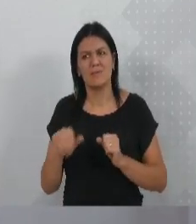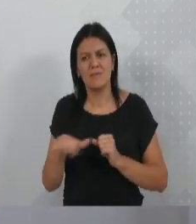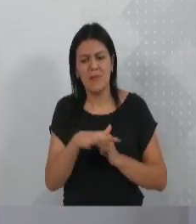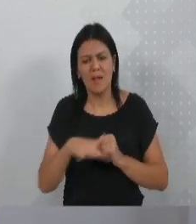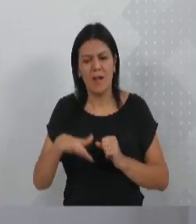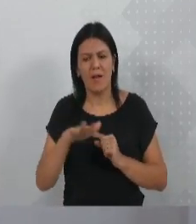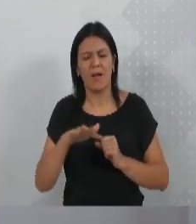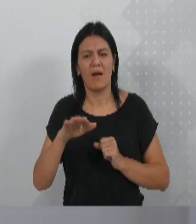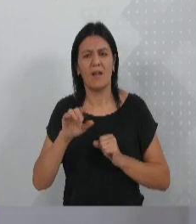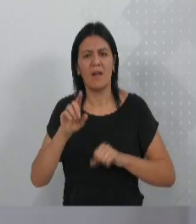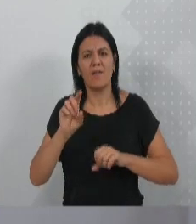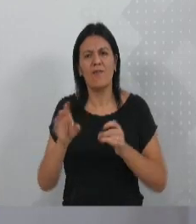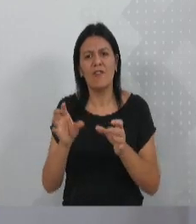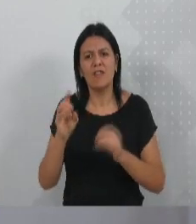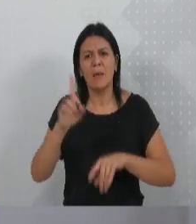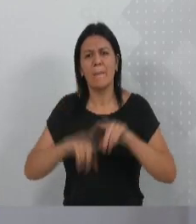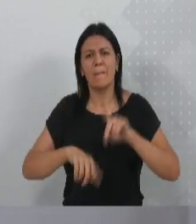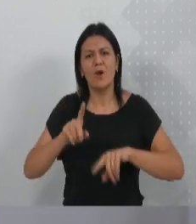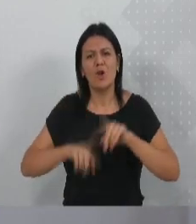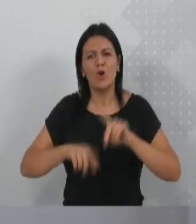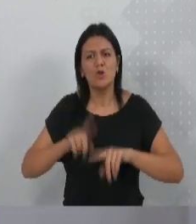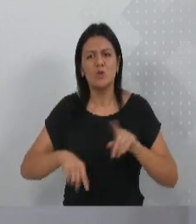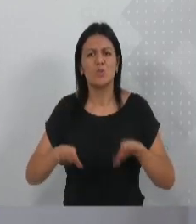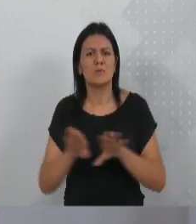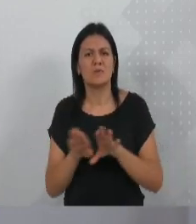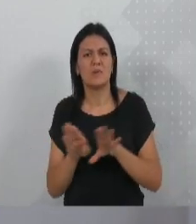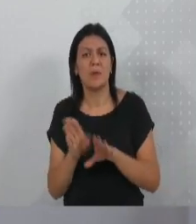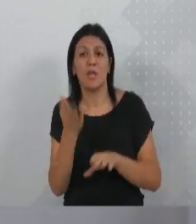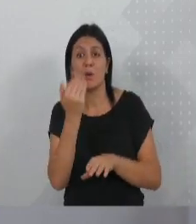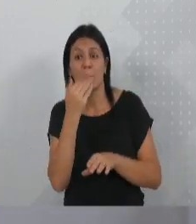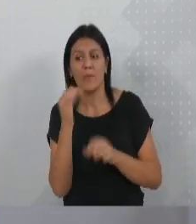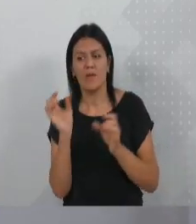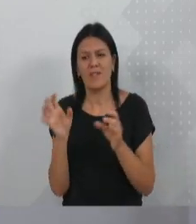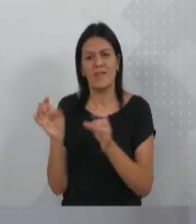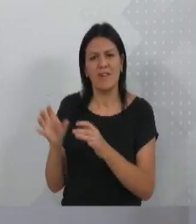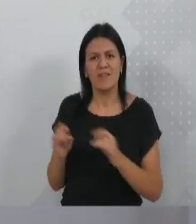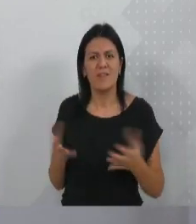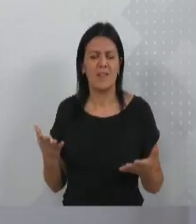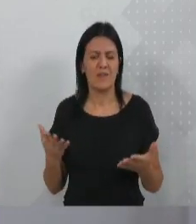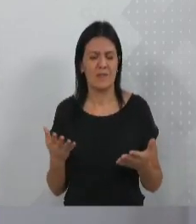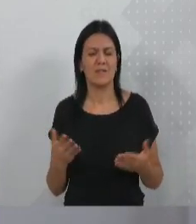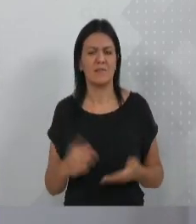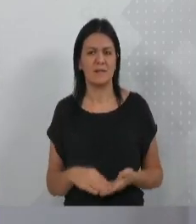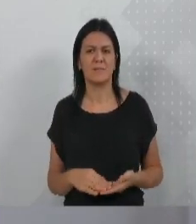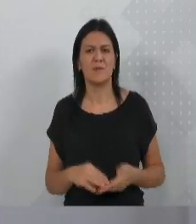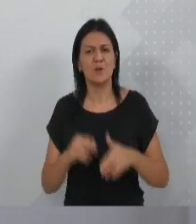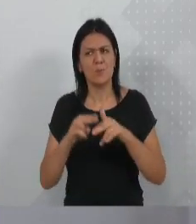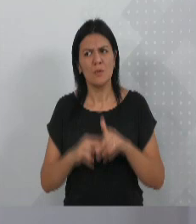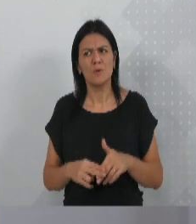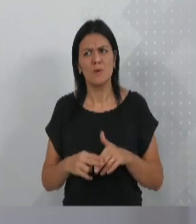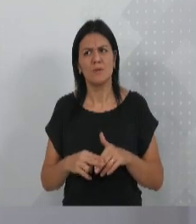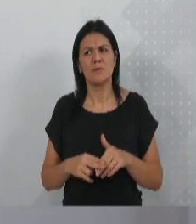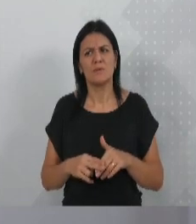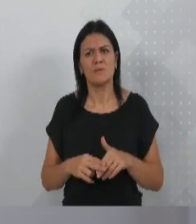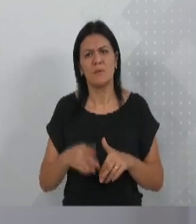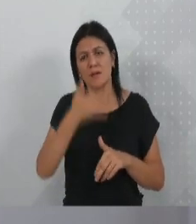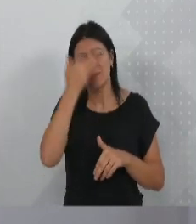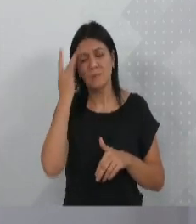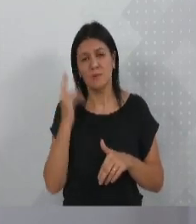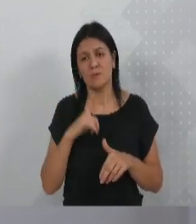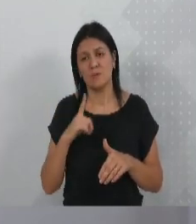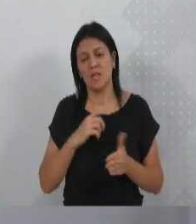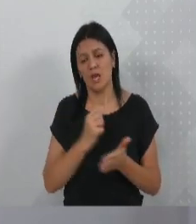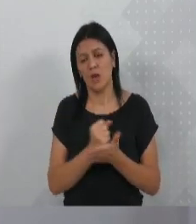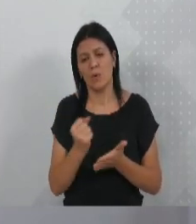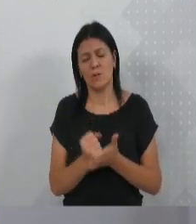o seu produto para vender onde ele vai ter lá a alimentação para vender aquela aquela situação toda eu digo esse pessoal já tem contratado o